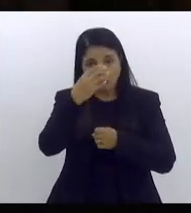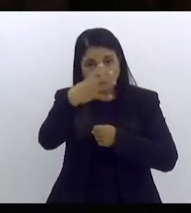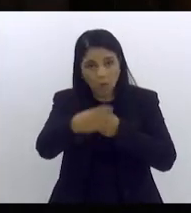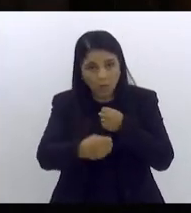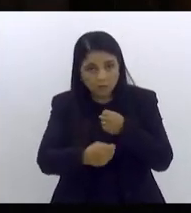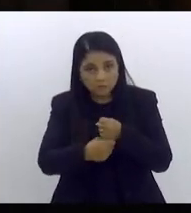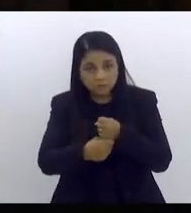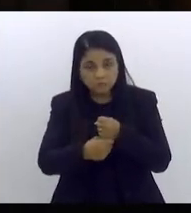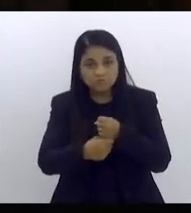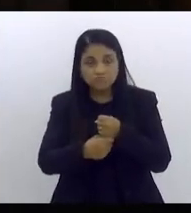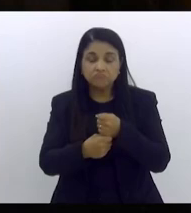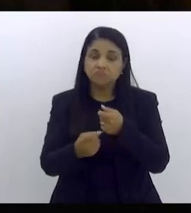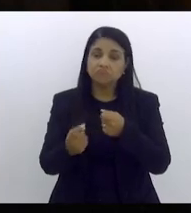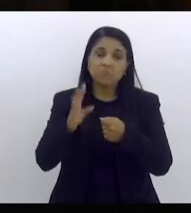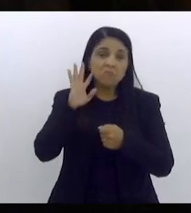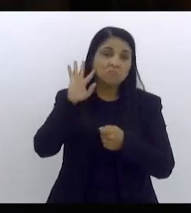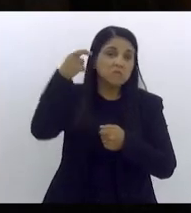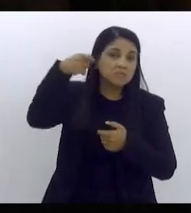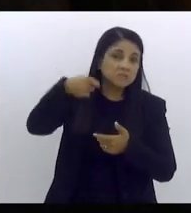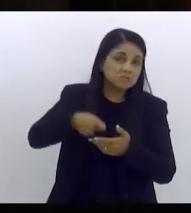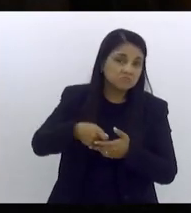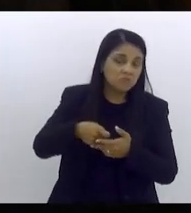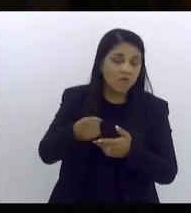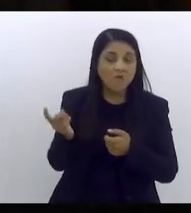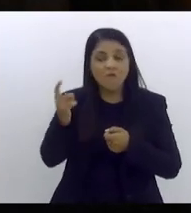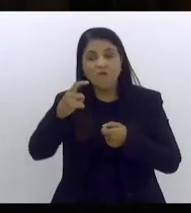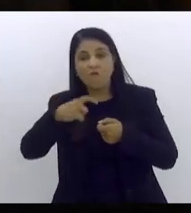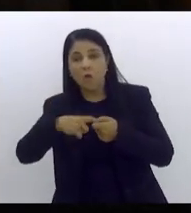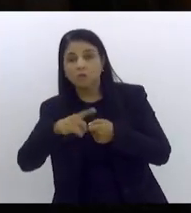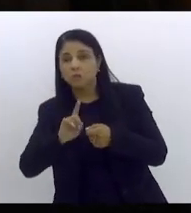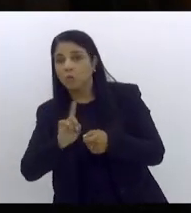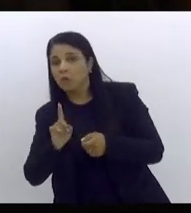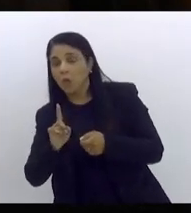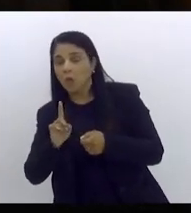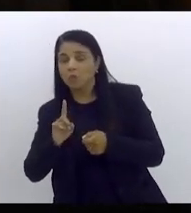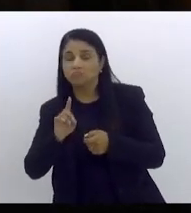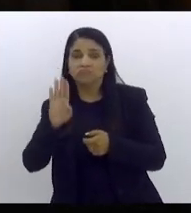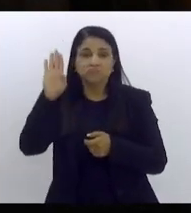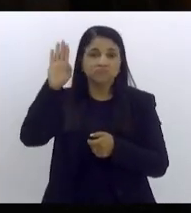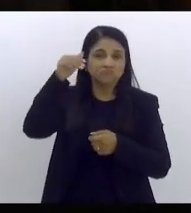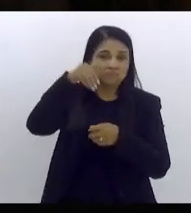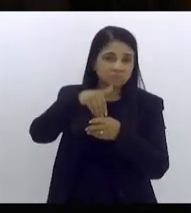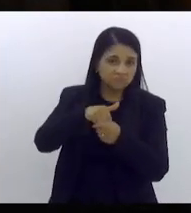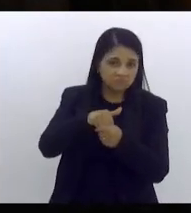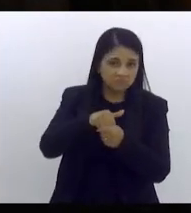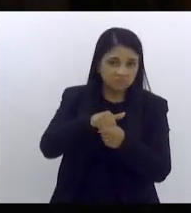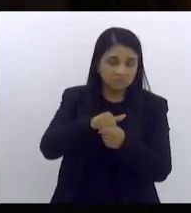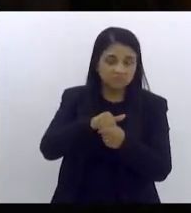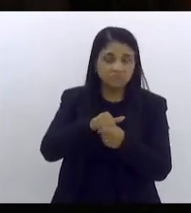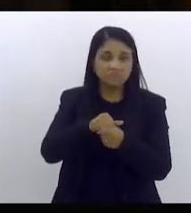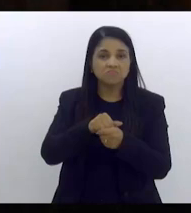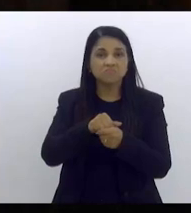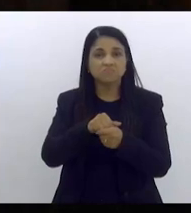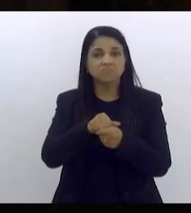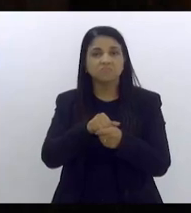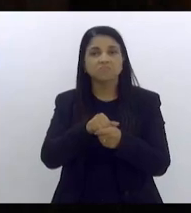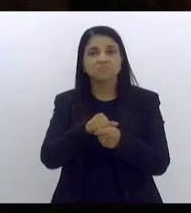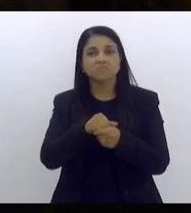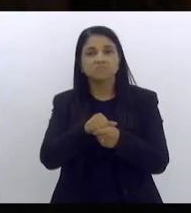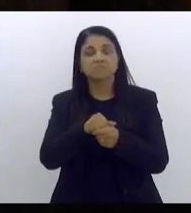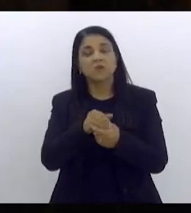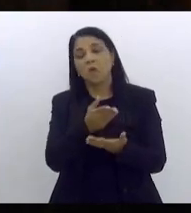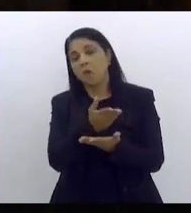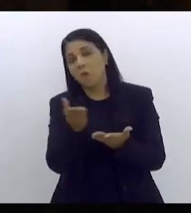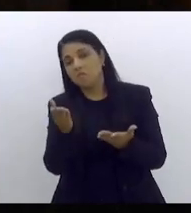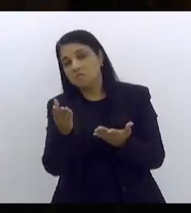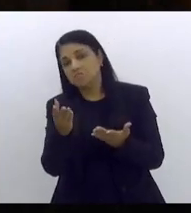ele deve retornar ou não, ou até ascender ou descender, como a cada um